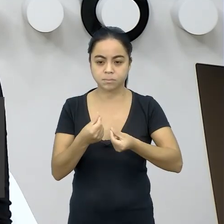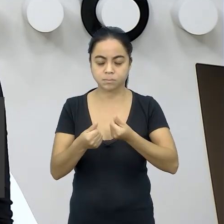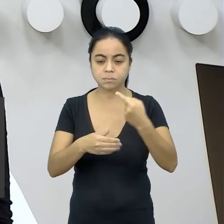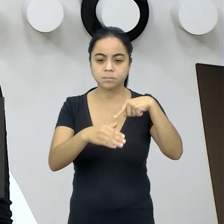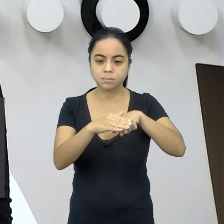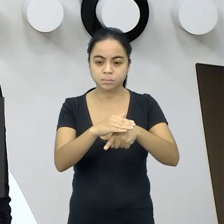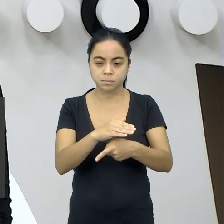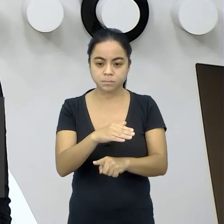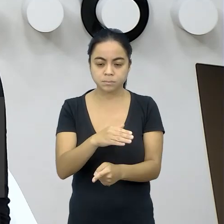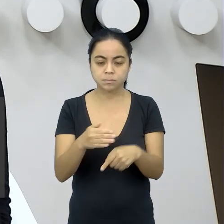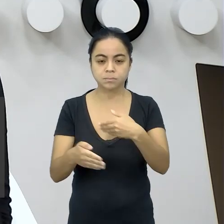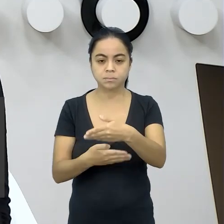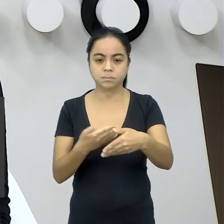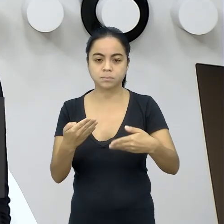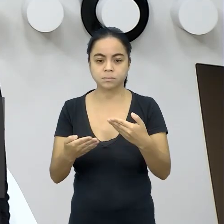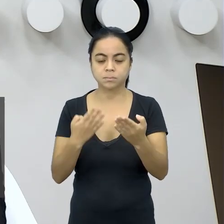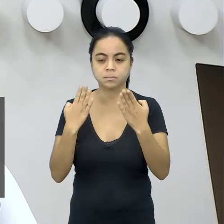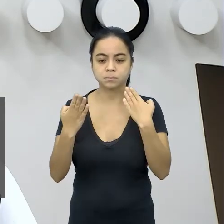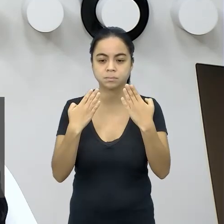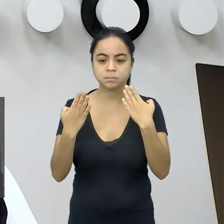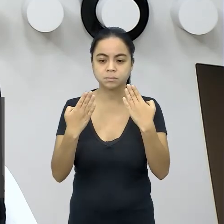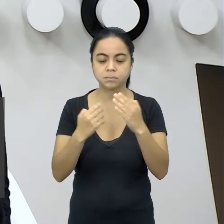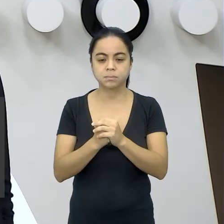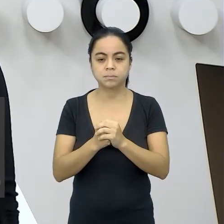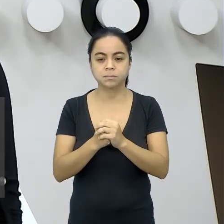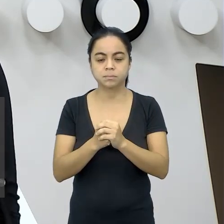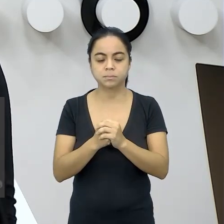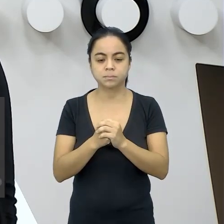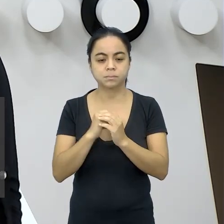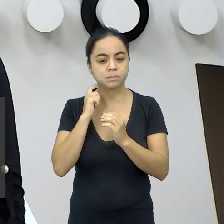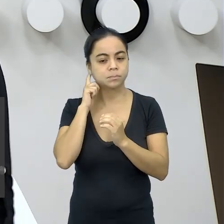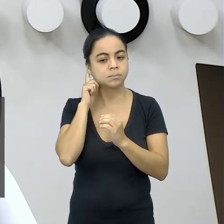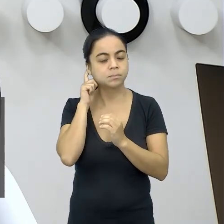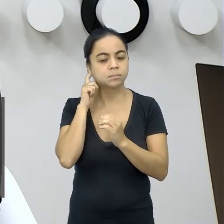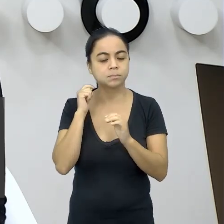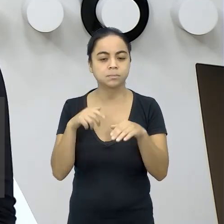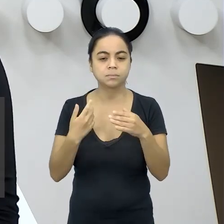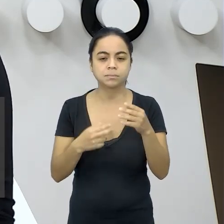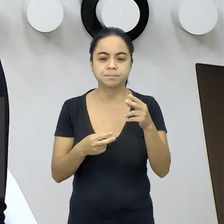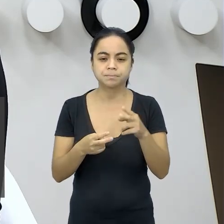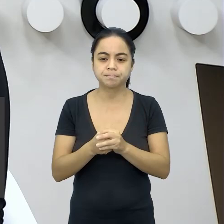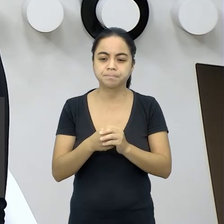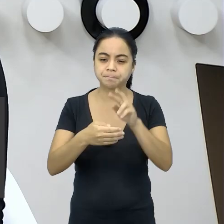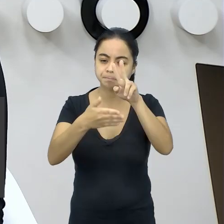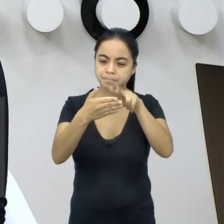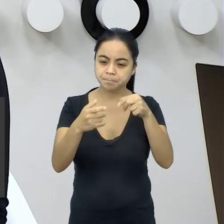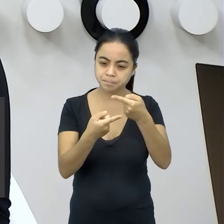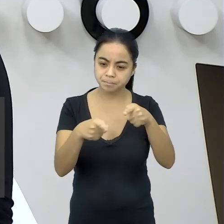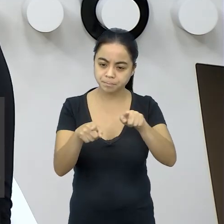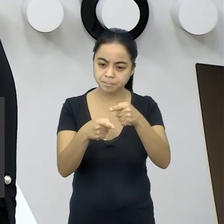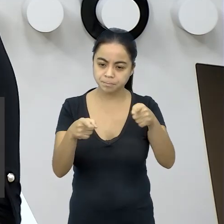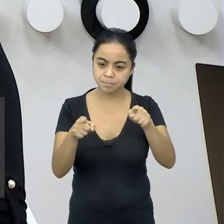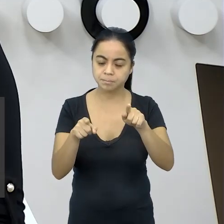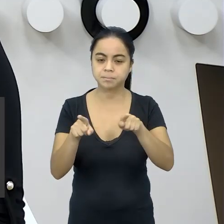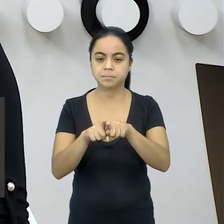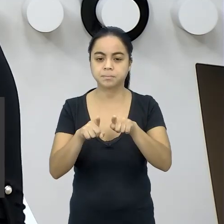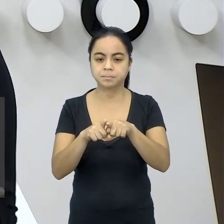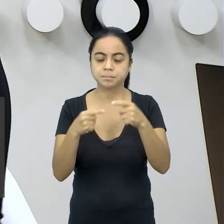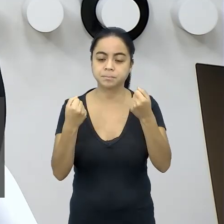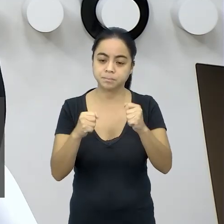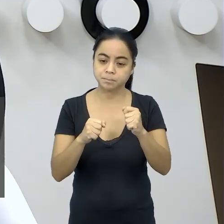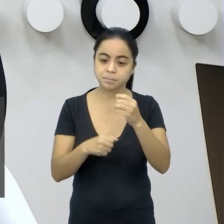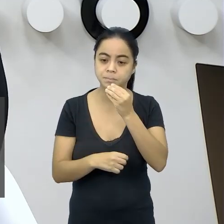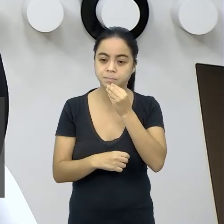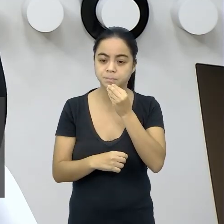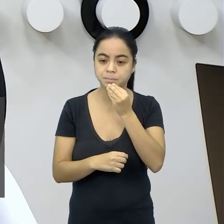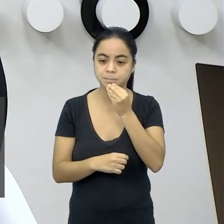nas discussões ao ouvir aprofundam as discussões, né? Ao ouvir essa música, também eles vão poder ter a oportunidade